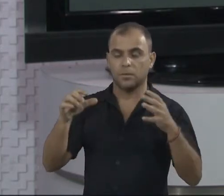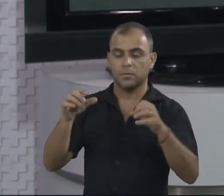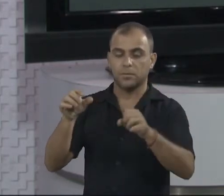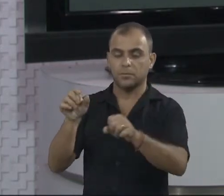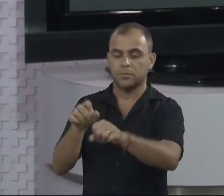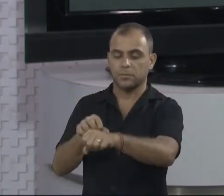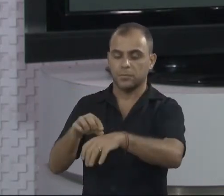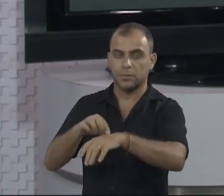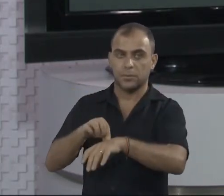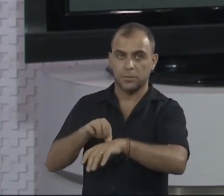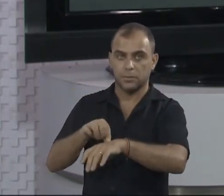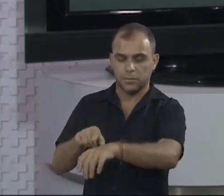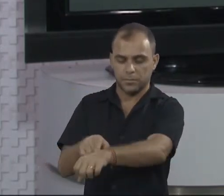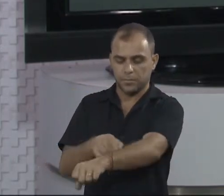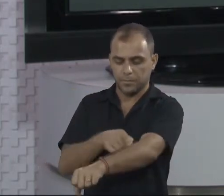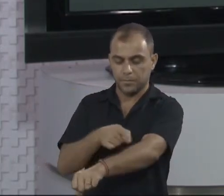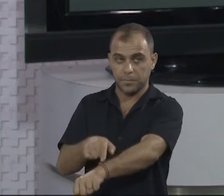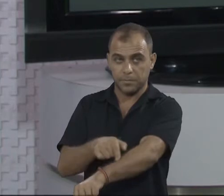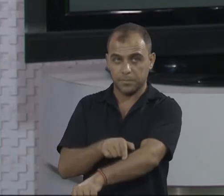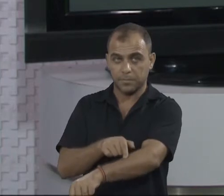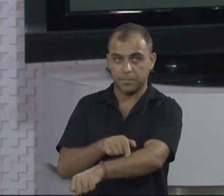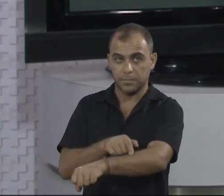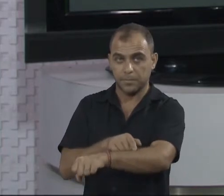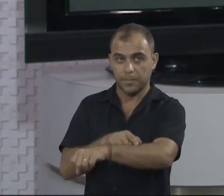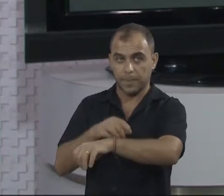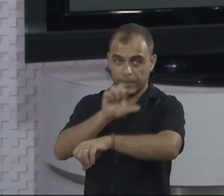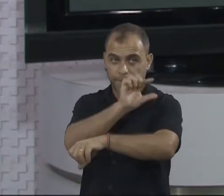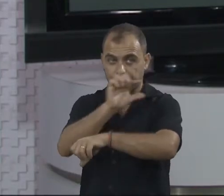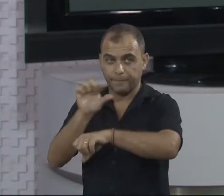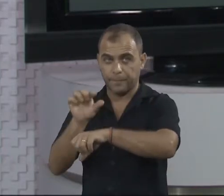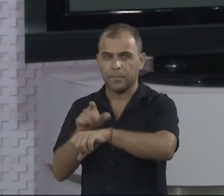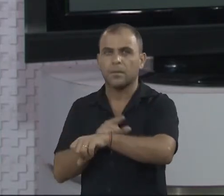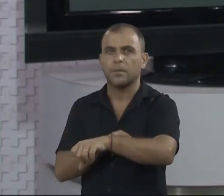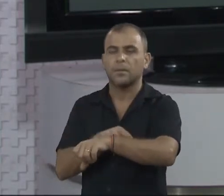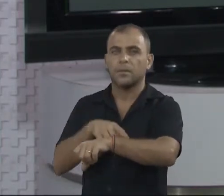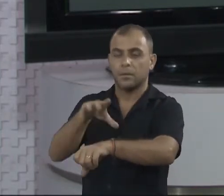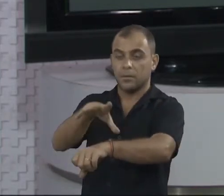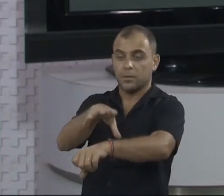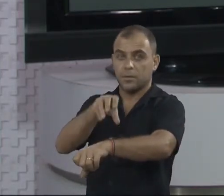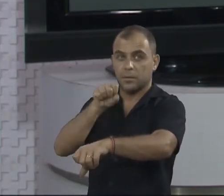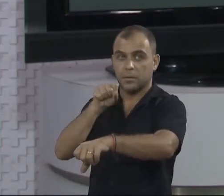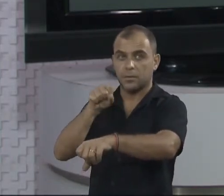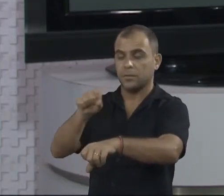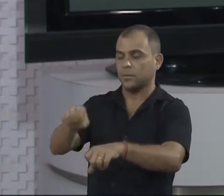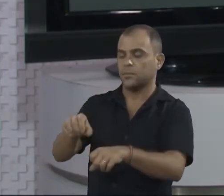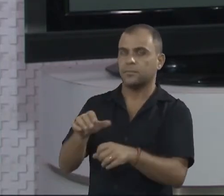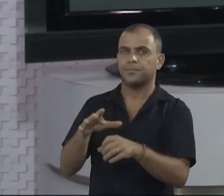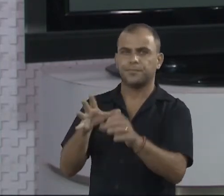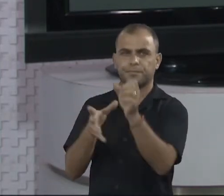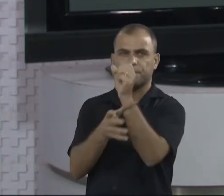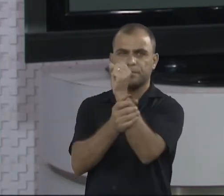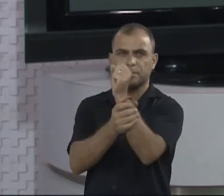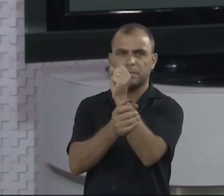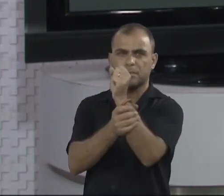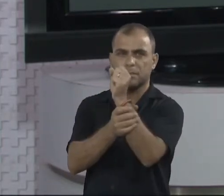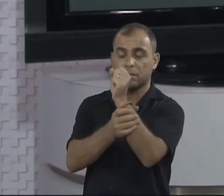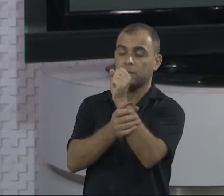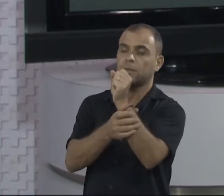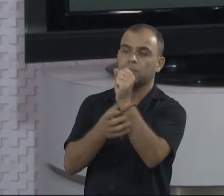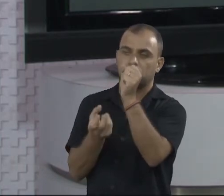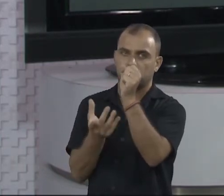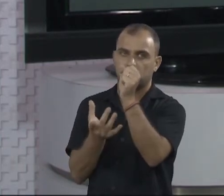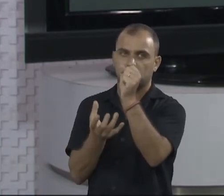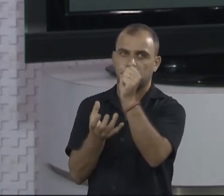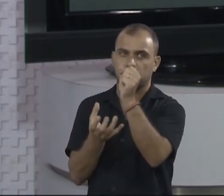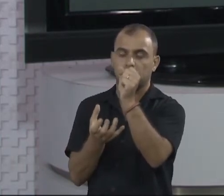músculo. Aqui, por exemplo, um músculo para você puxar a sua mão no caso de você estar se queimando ou levando